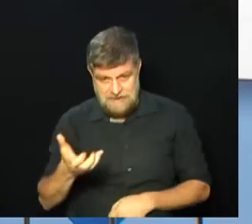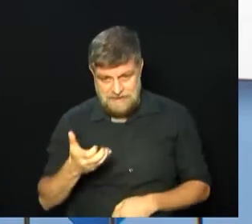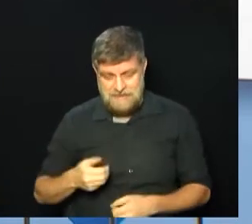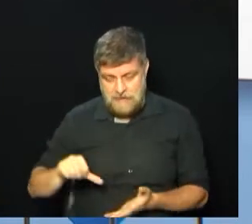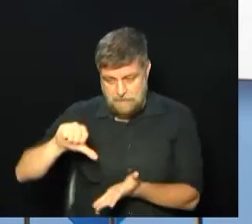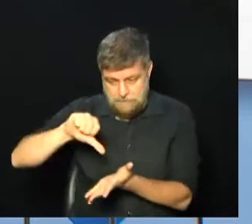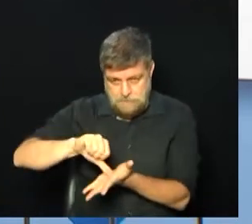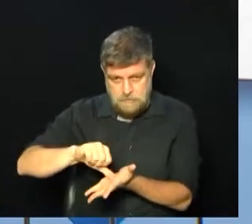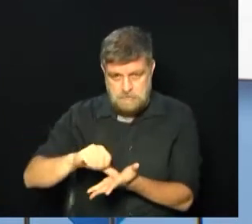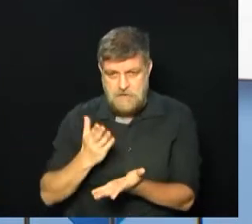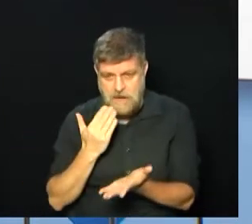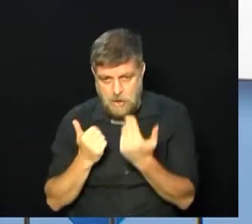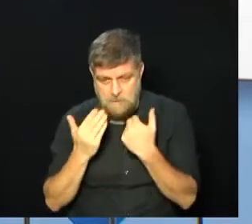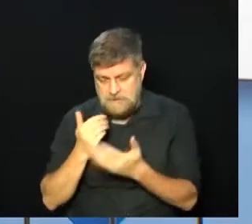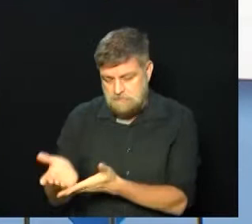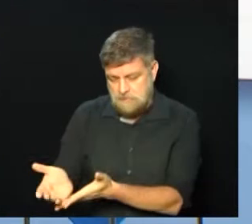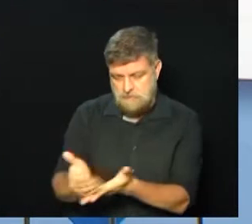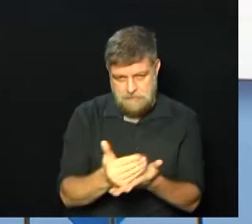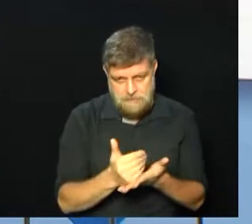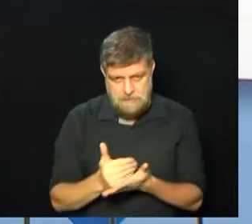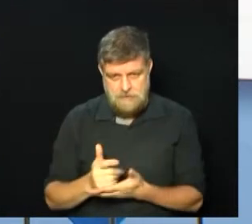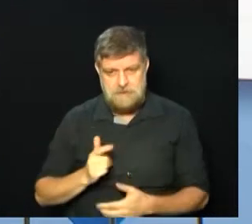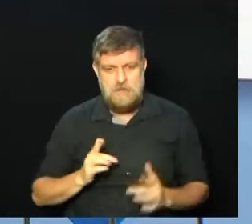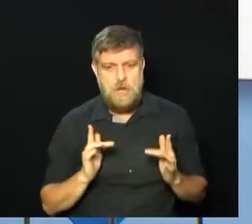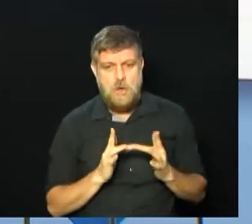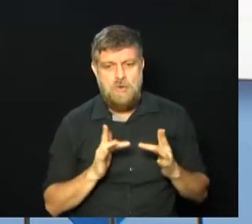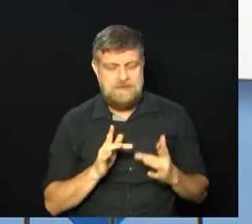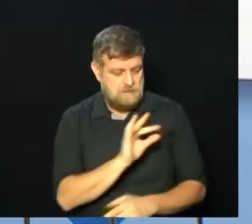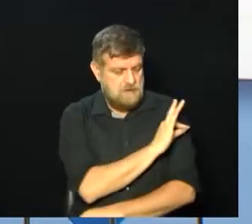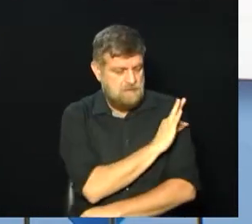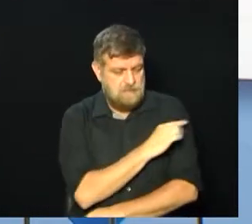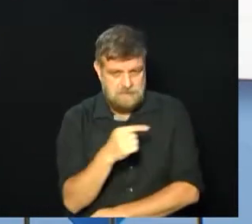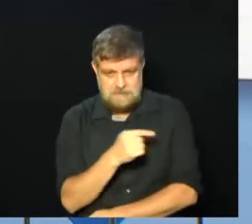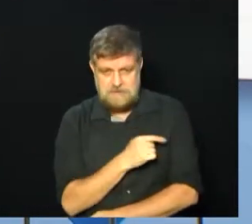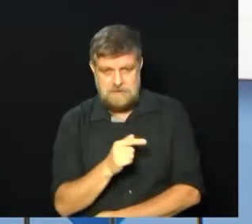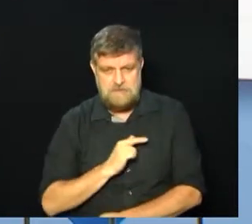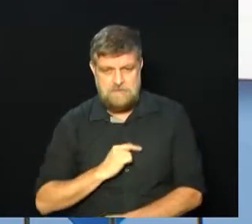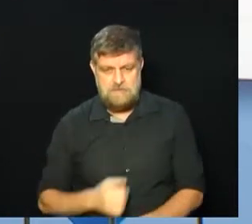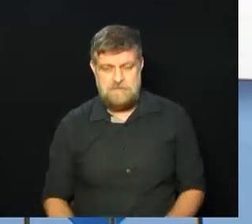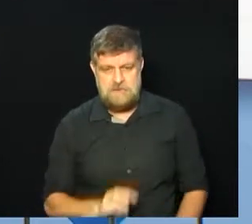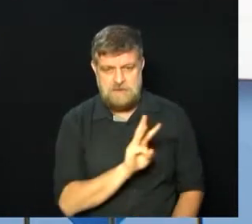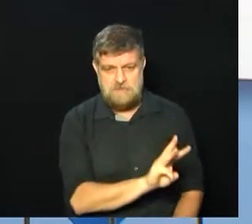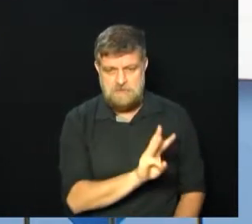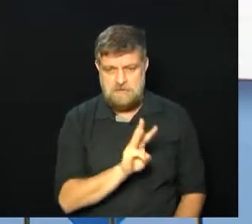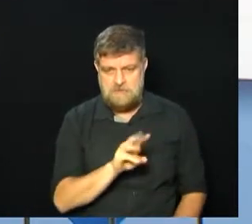ser também ponto de distribuição ponto de arrecadação entre em contato com a prefeitura tem lá no banner